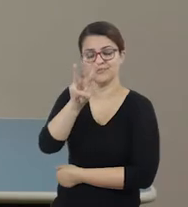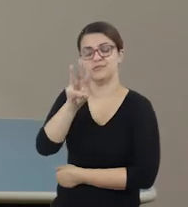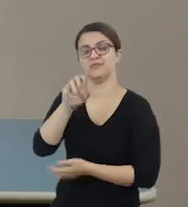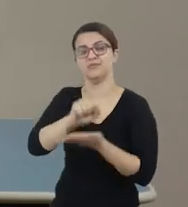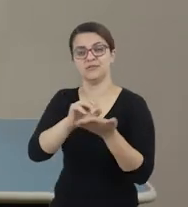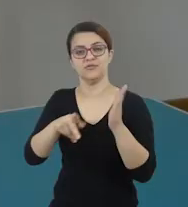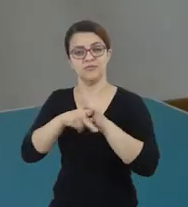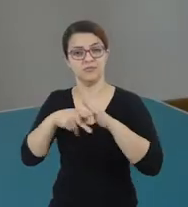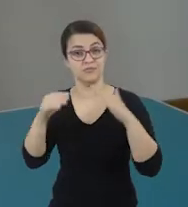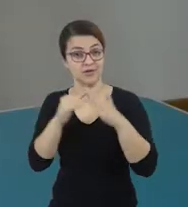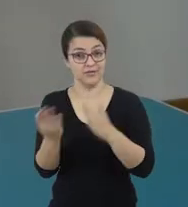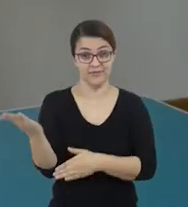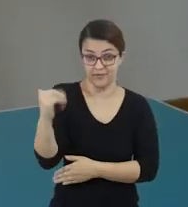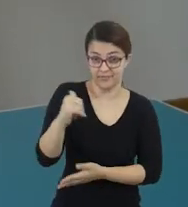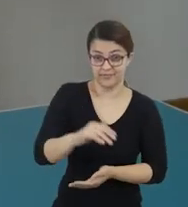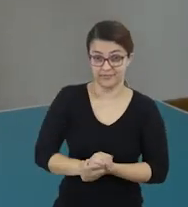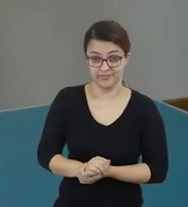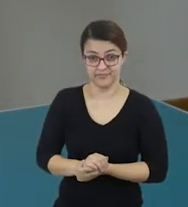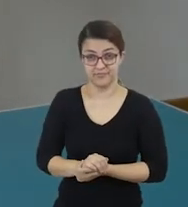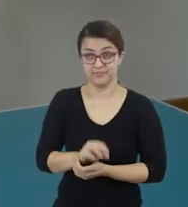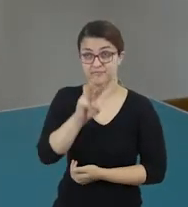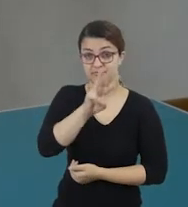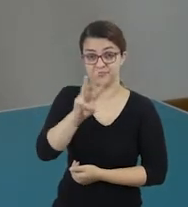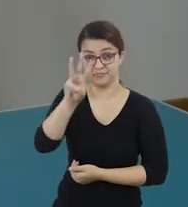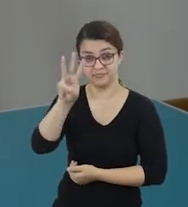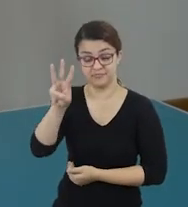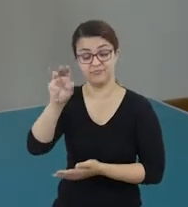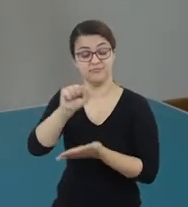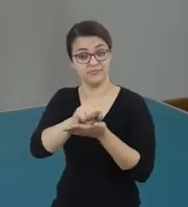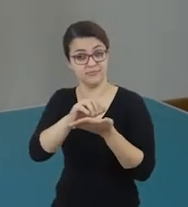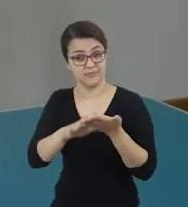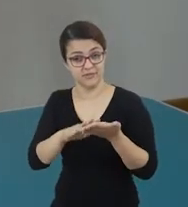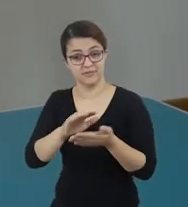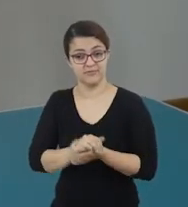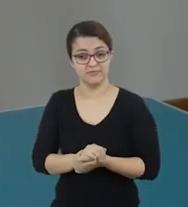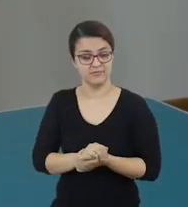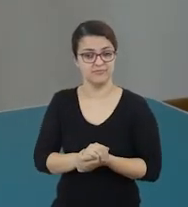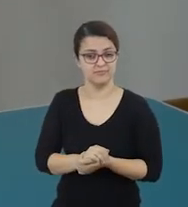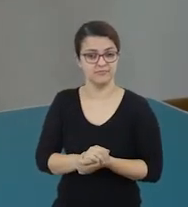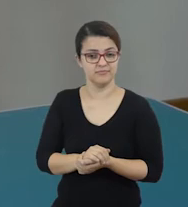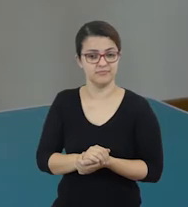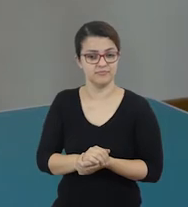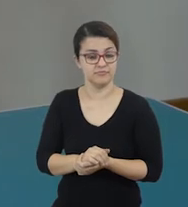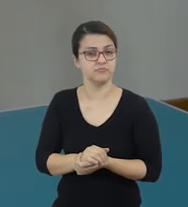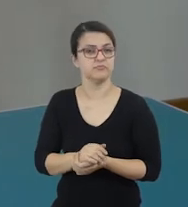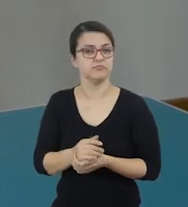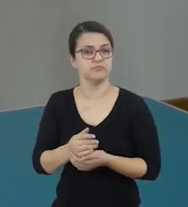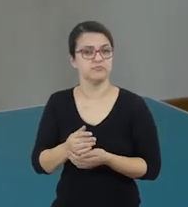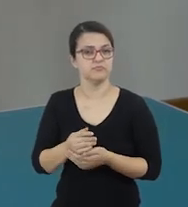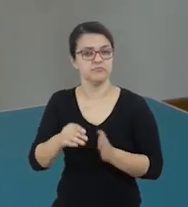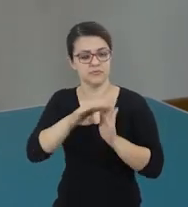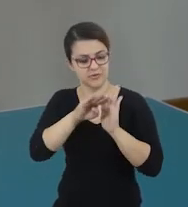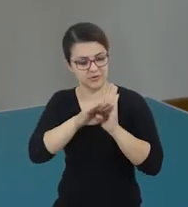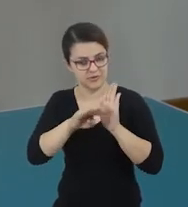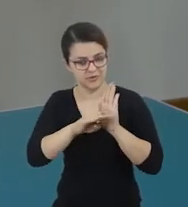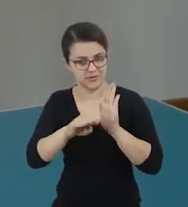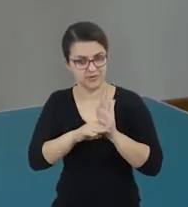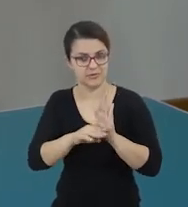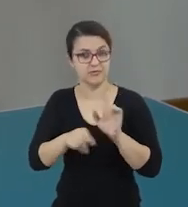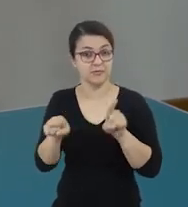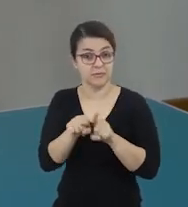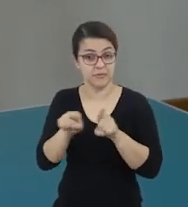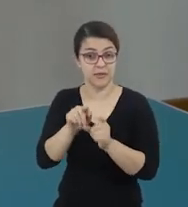lá? Hoje a nossa lição do Link Lição de Casa, mais uma vez, vem com todas as adaptações para os alunos